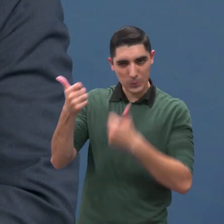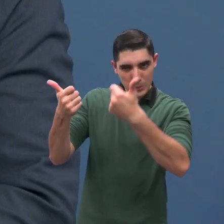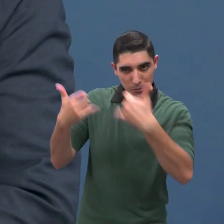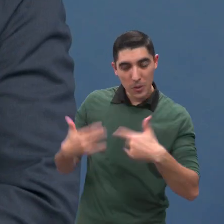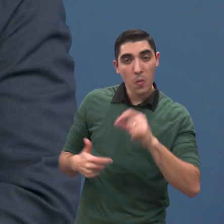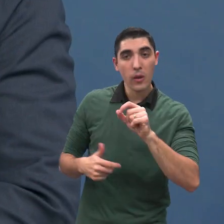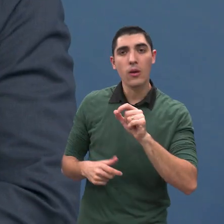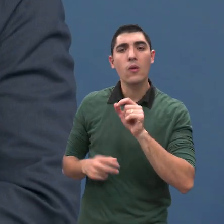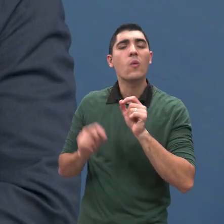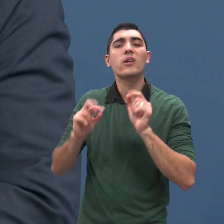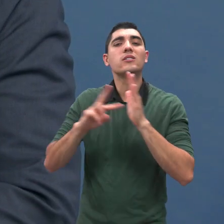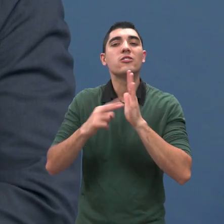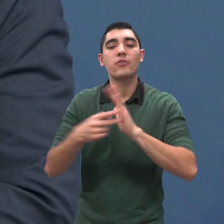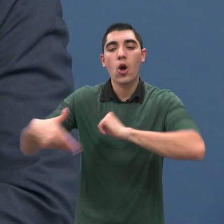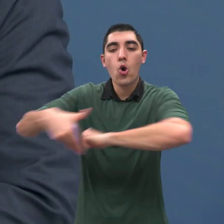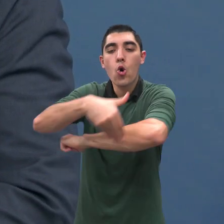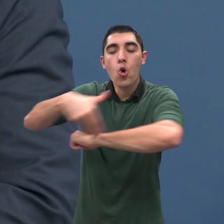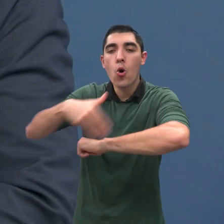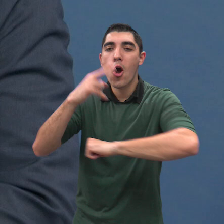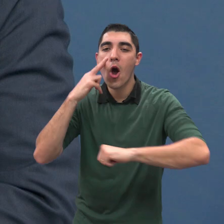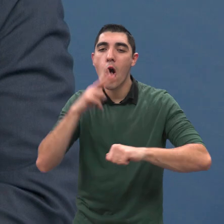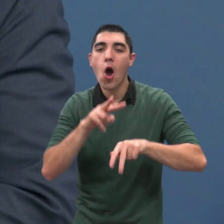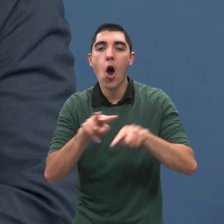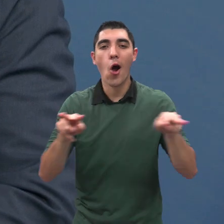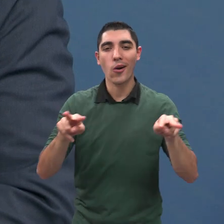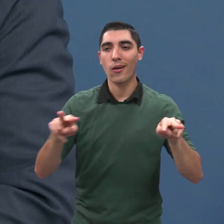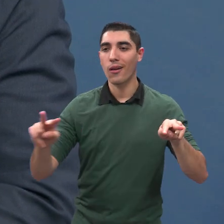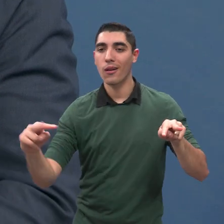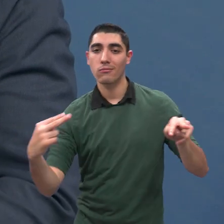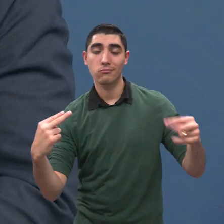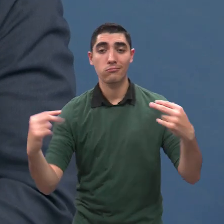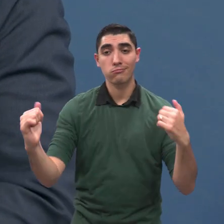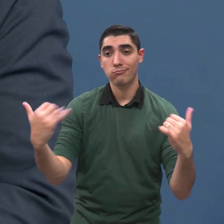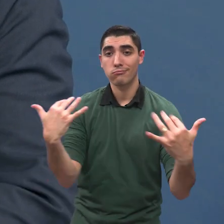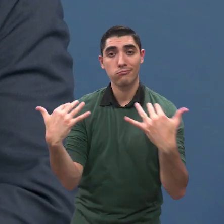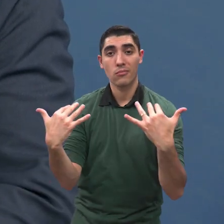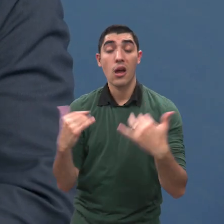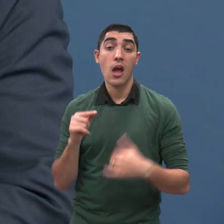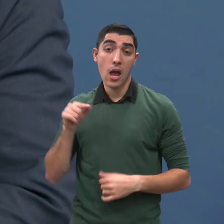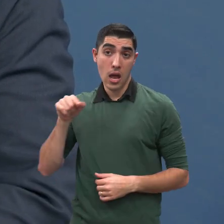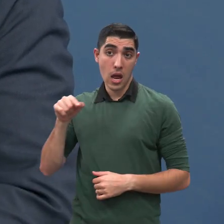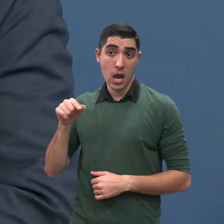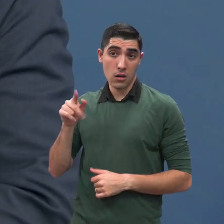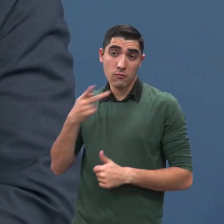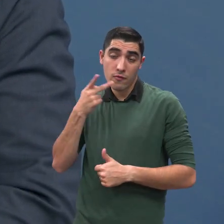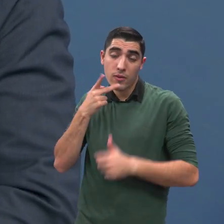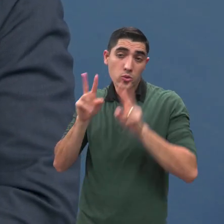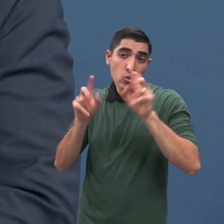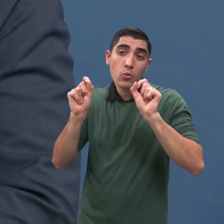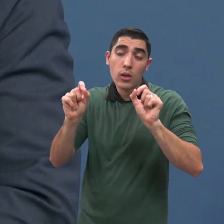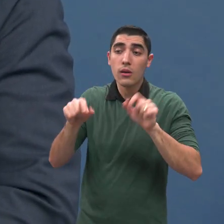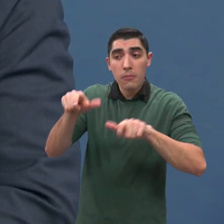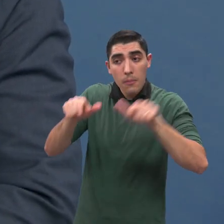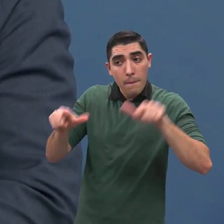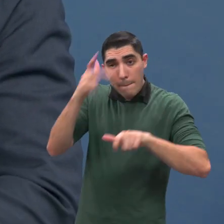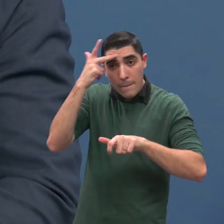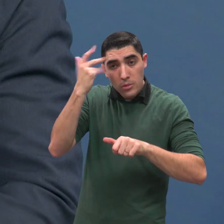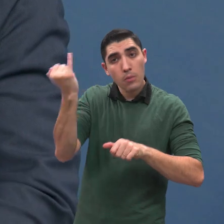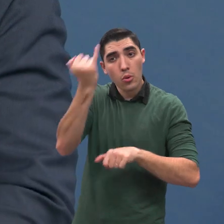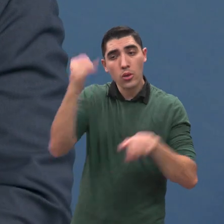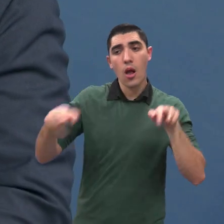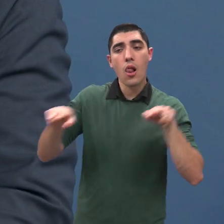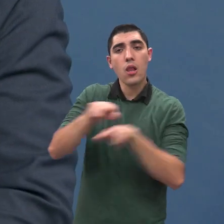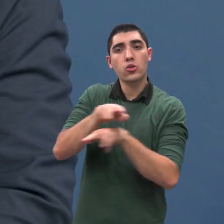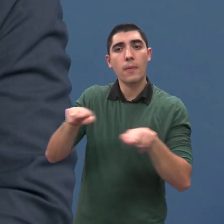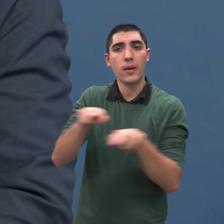O que são os olhos da rua? Ela quer promover as relações sociais, né? Então, que uma pessoa cuida